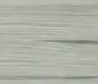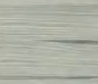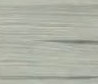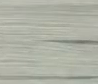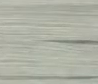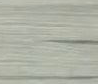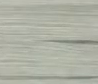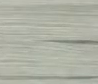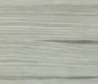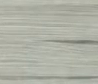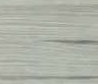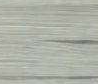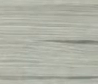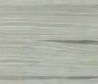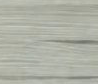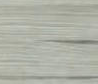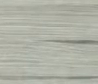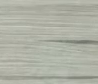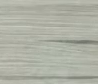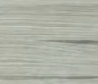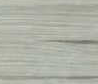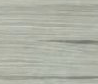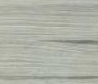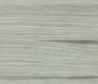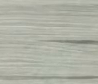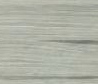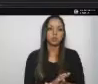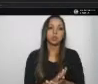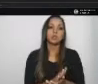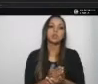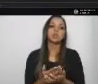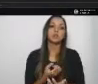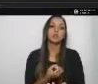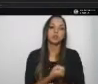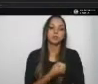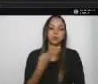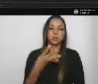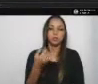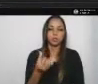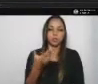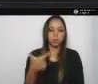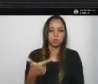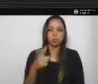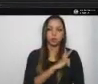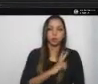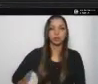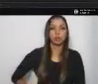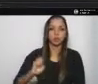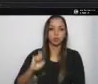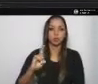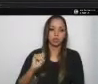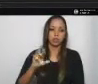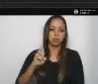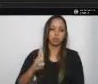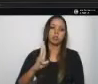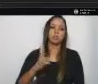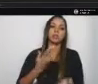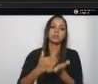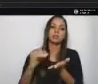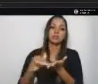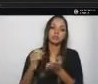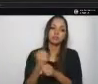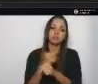Indicação 462, vereador Éder, indica ao chefe do Executivo Municipal, extensiva Secretaria Municipal de Obras Públicas, que seja realizada a